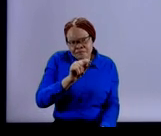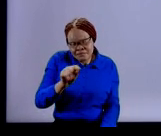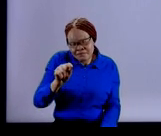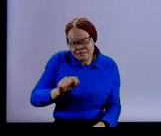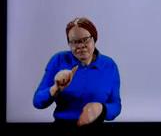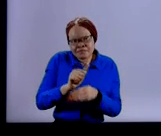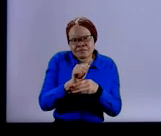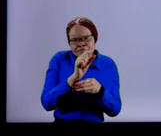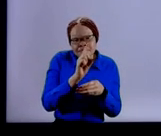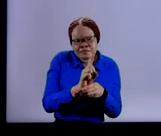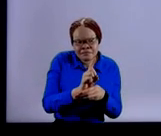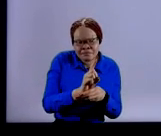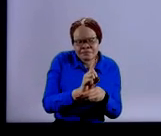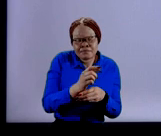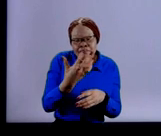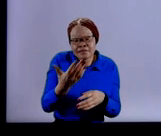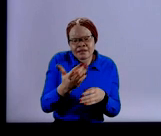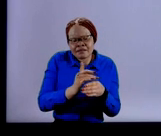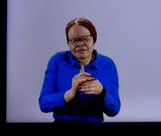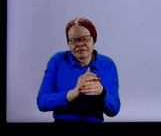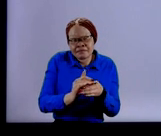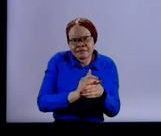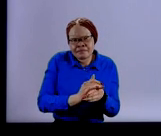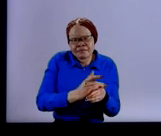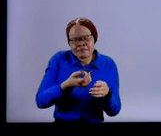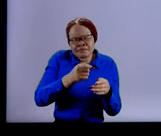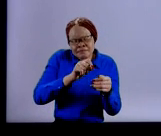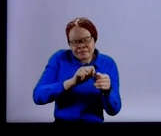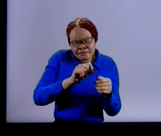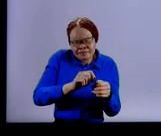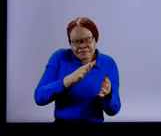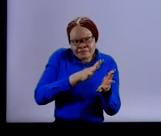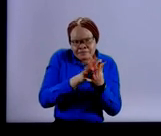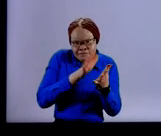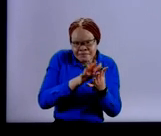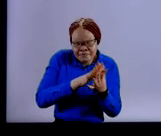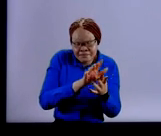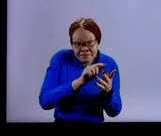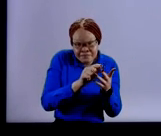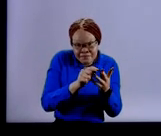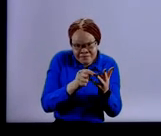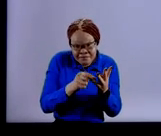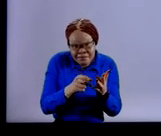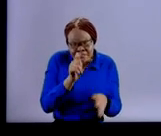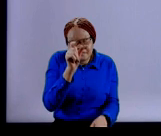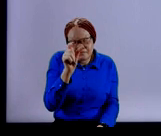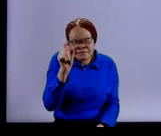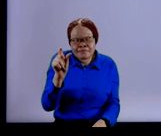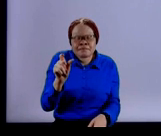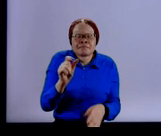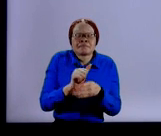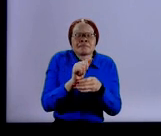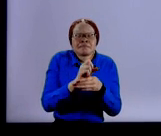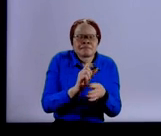os adjetivos que servem para fazer a descrição adjetivos são